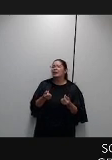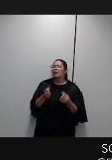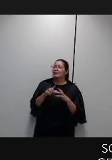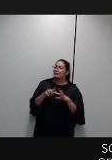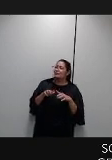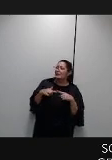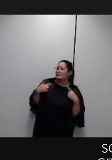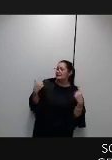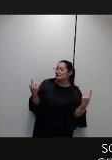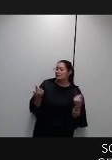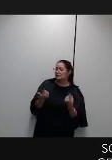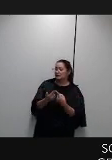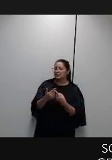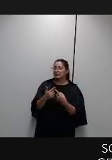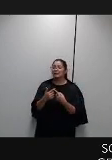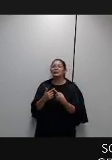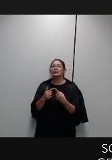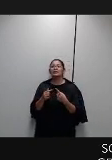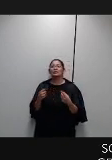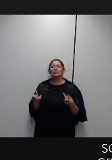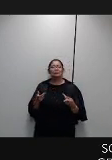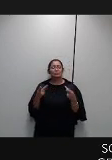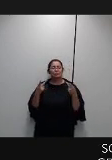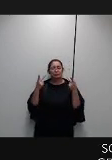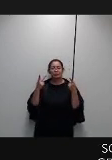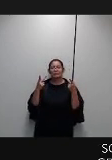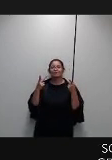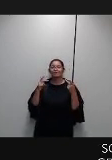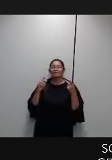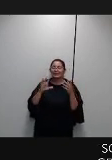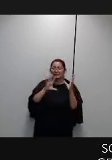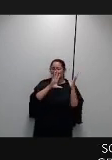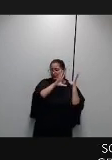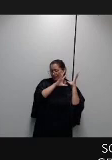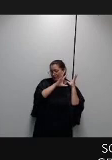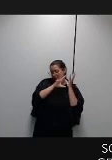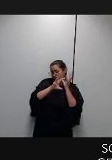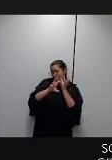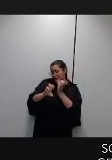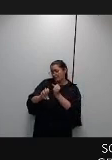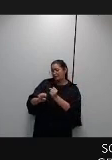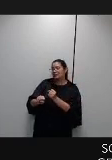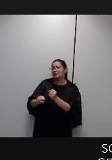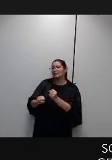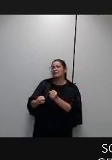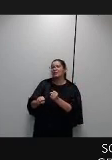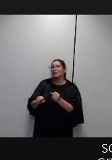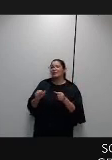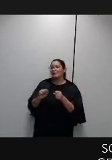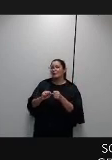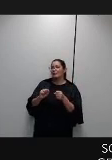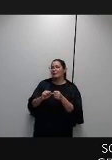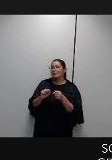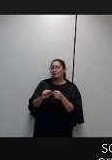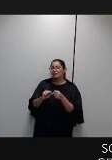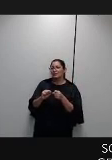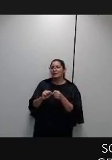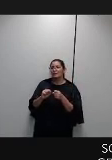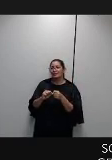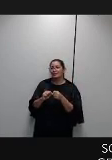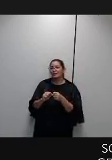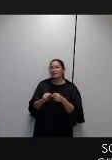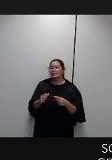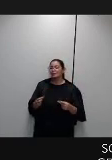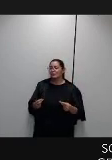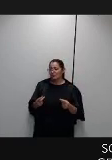nova atualização deve necessariamente partir da do valor homologado e